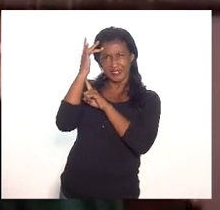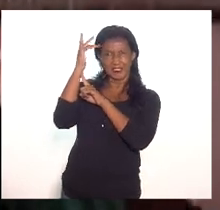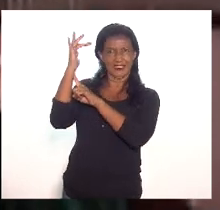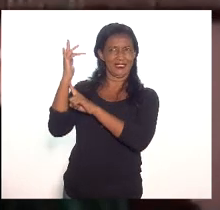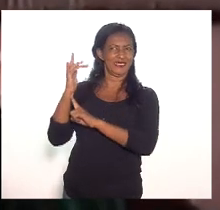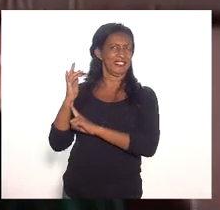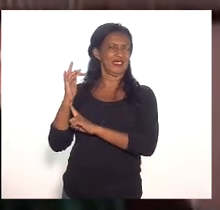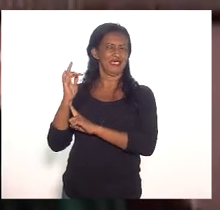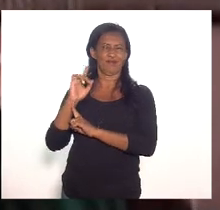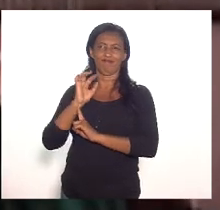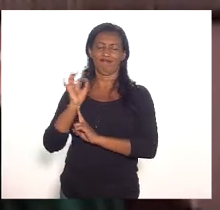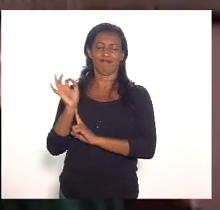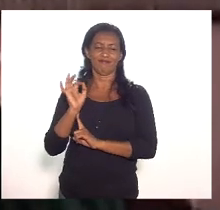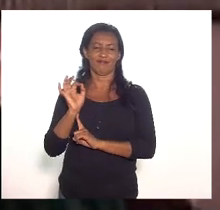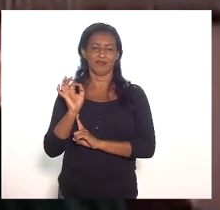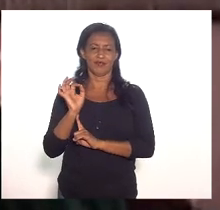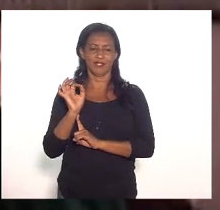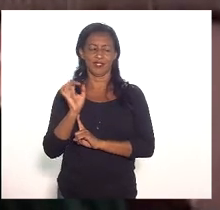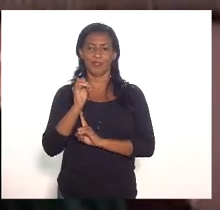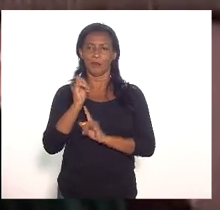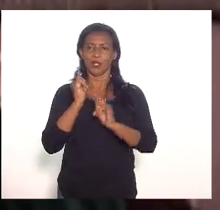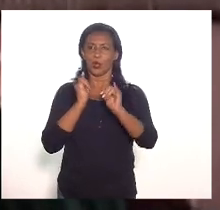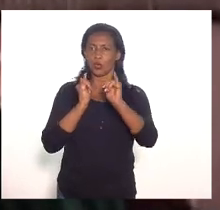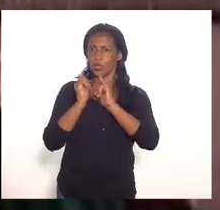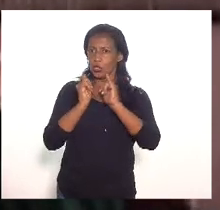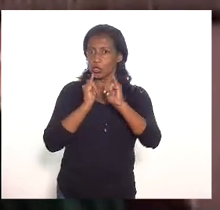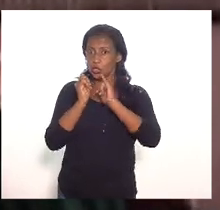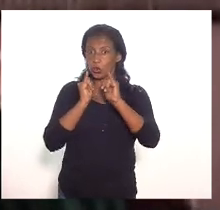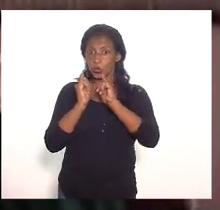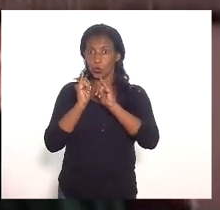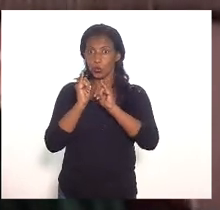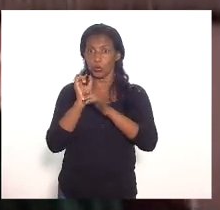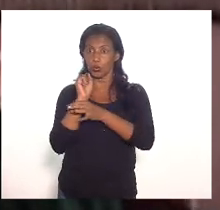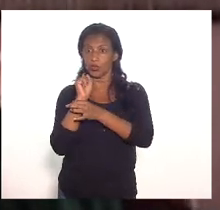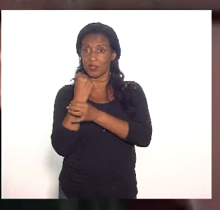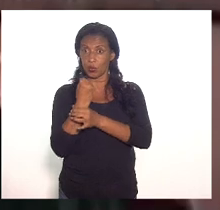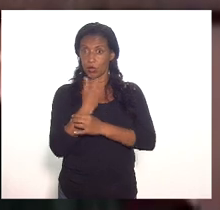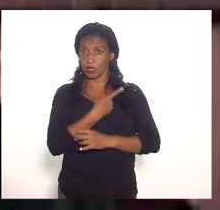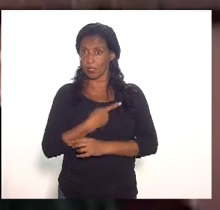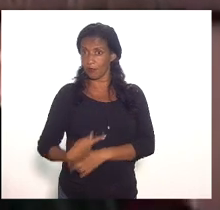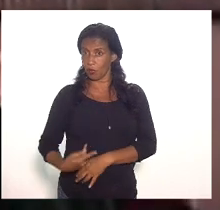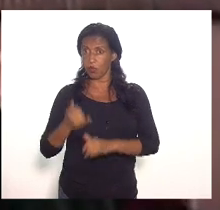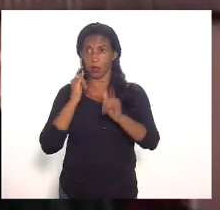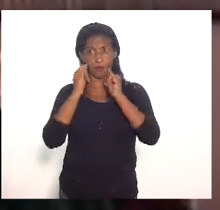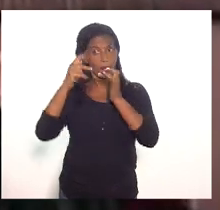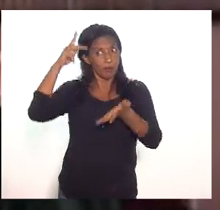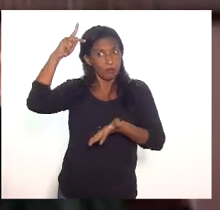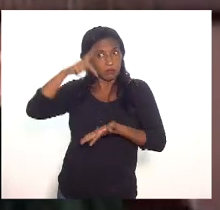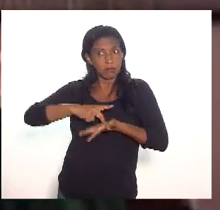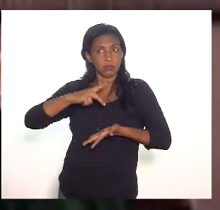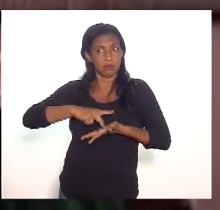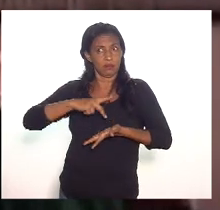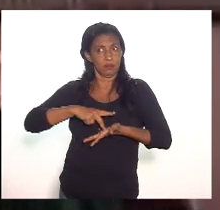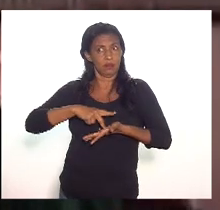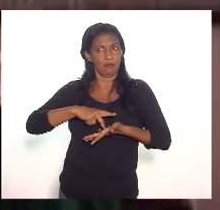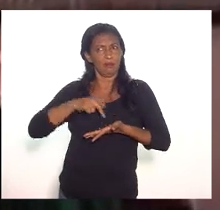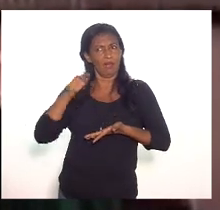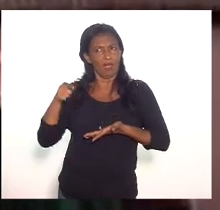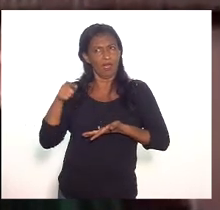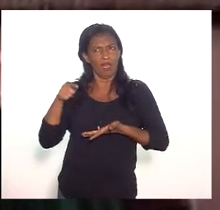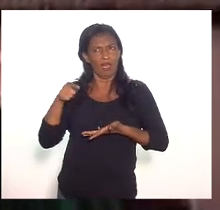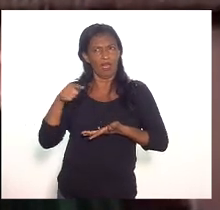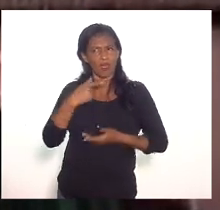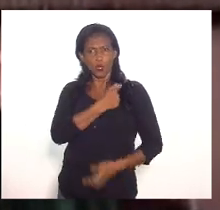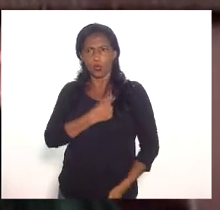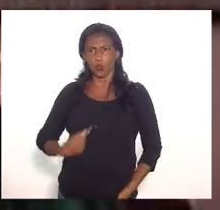casa, são embasados pelo Instituto de Segurança Pública do Estado do Rio de Janeiro. Se não me engano, é um órgão do